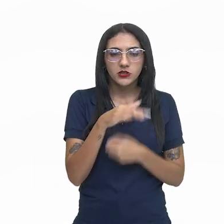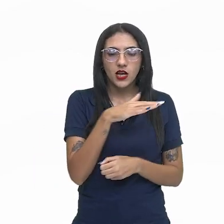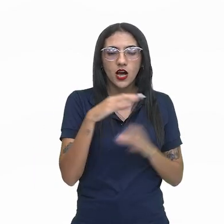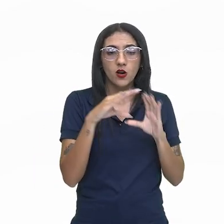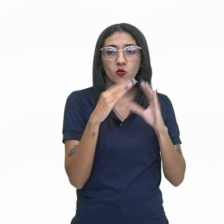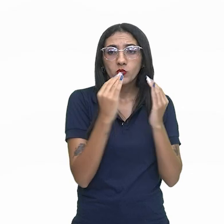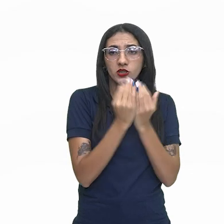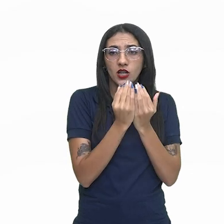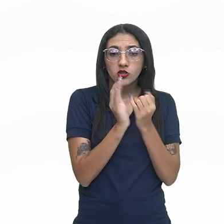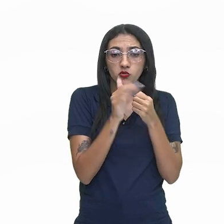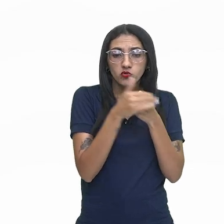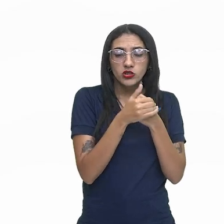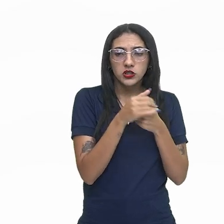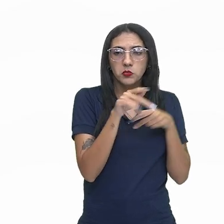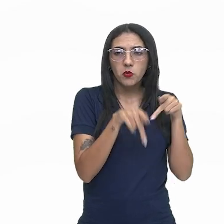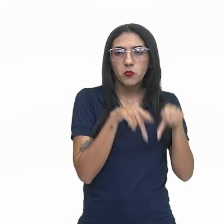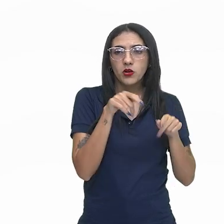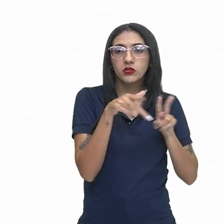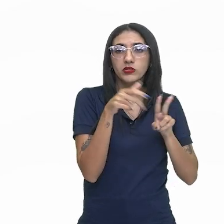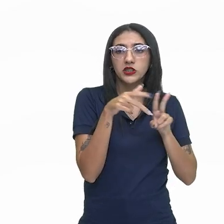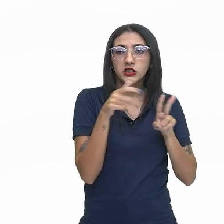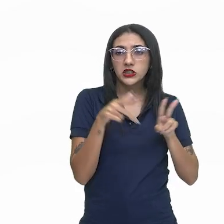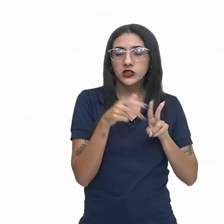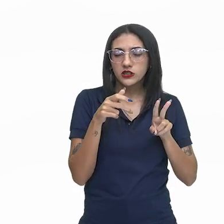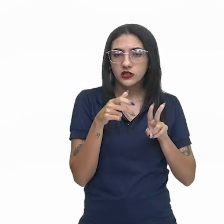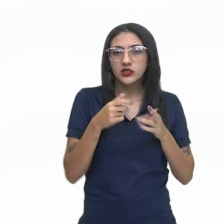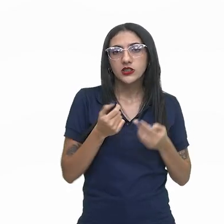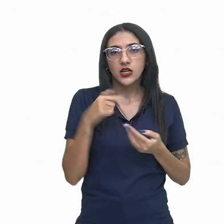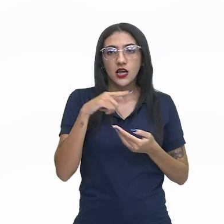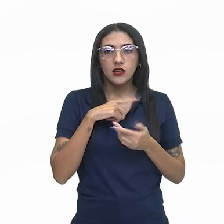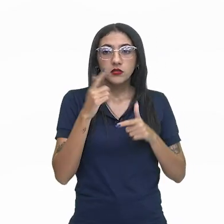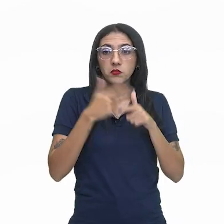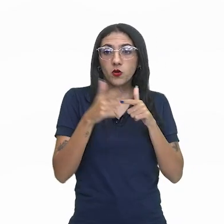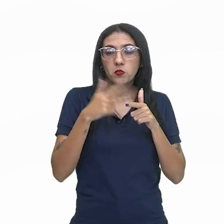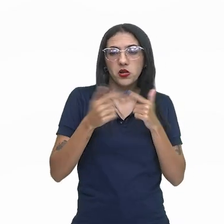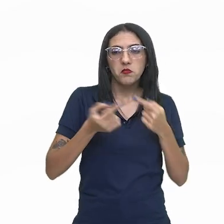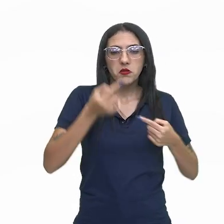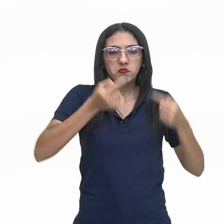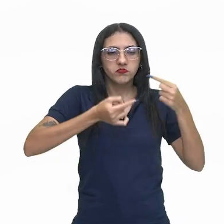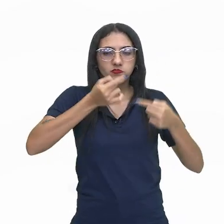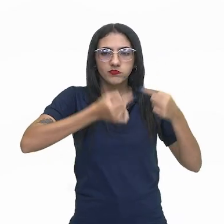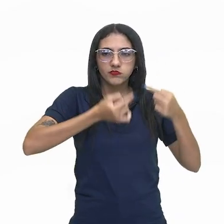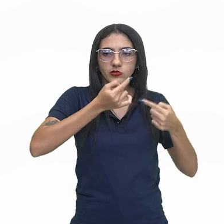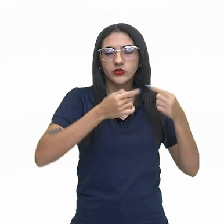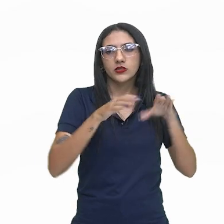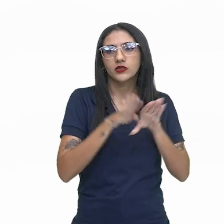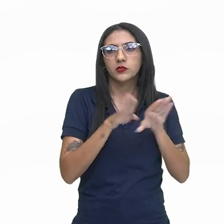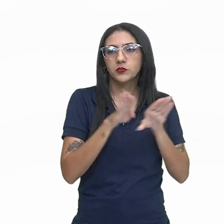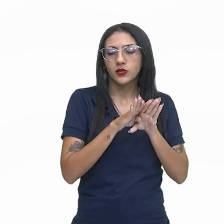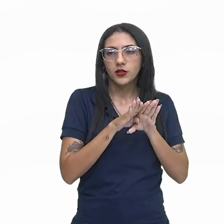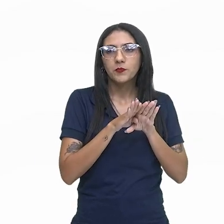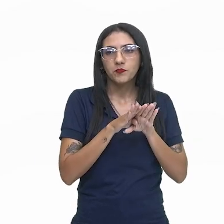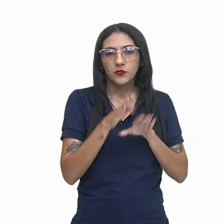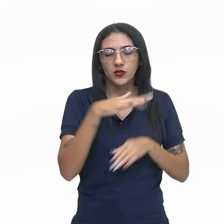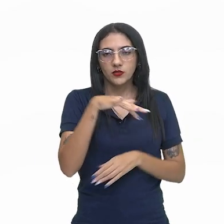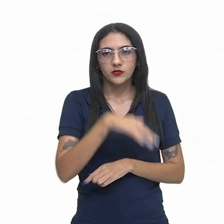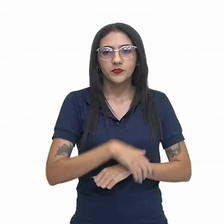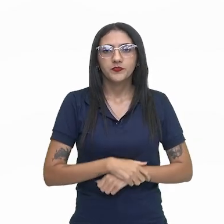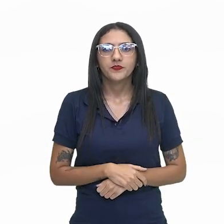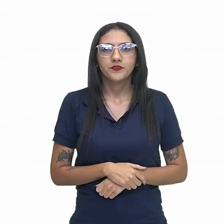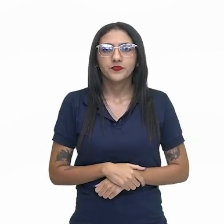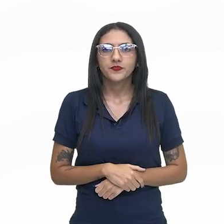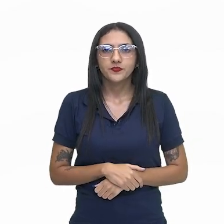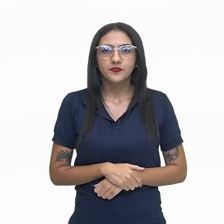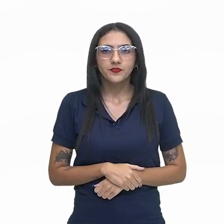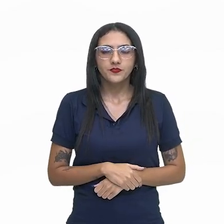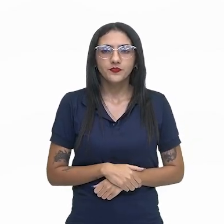comunidades indígenas, ribeirinhas, e isso vai ocasionar também aí conflitos, né, sociais. E aí nós